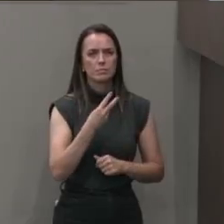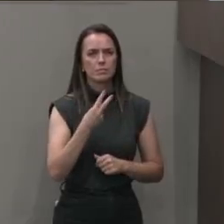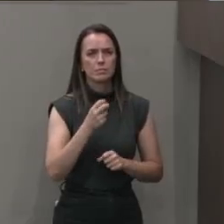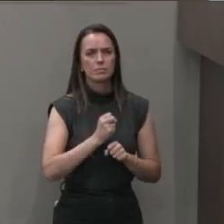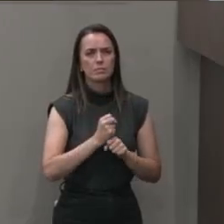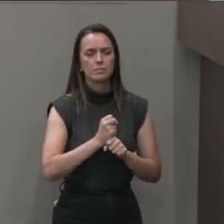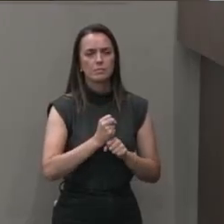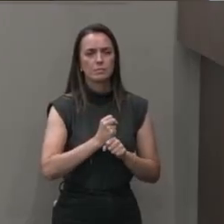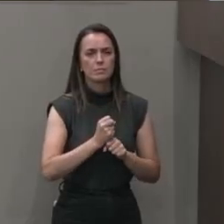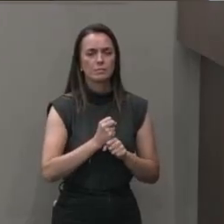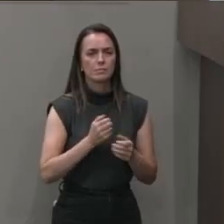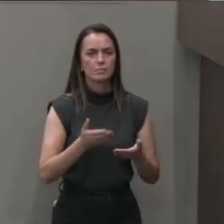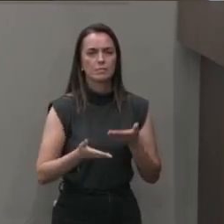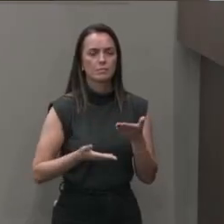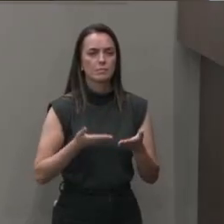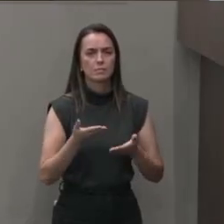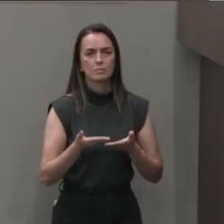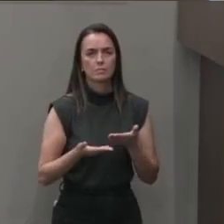classe, vereador João Pedro e